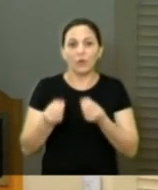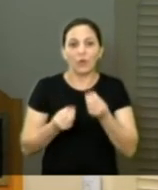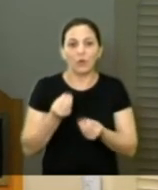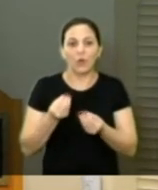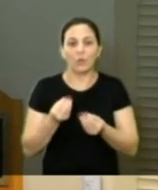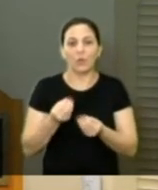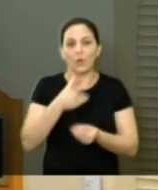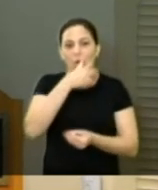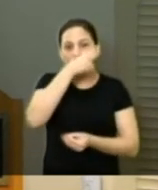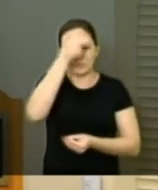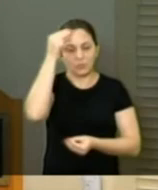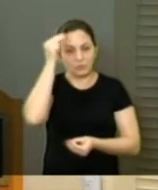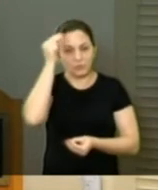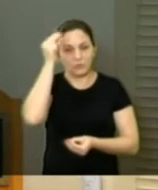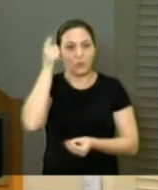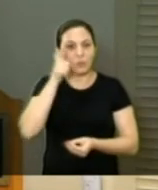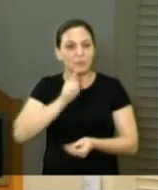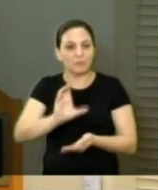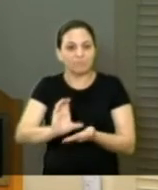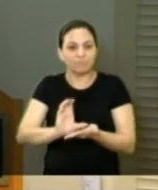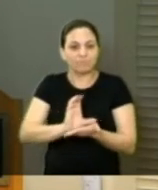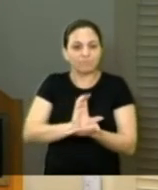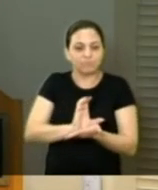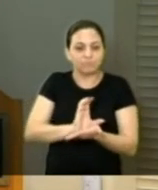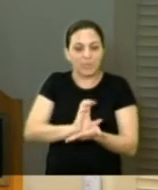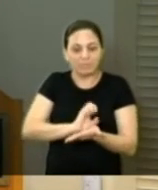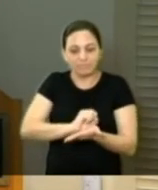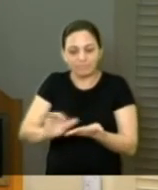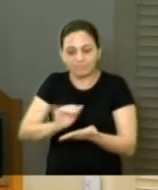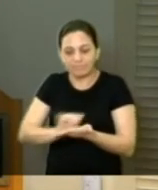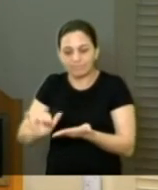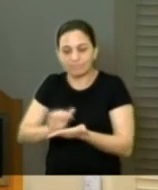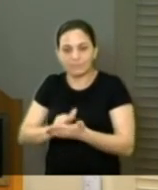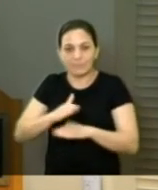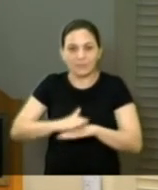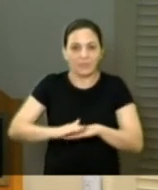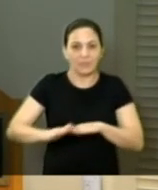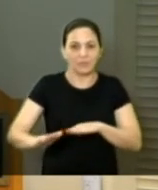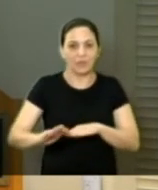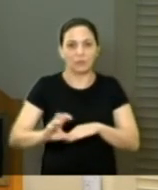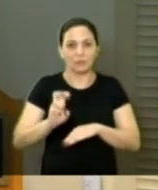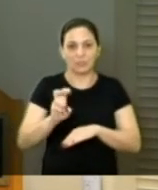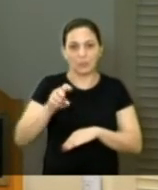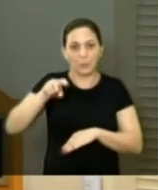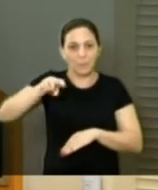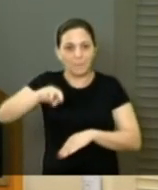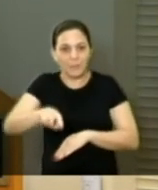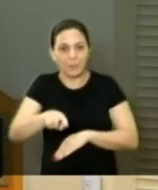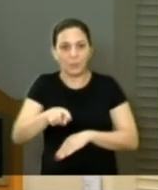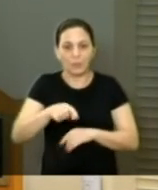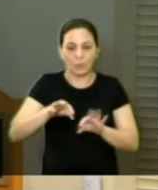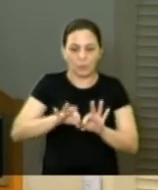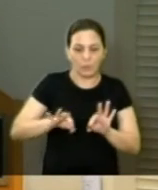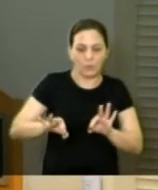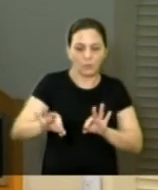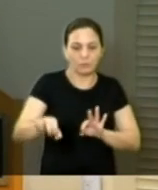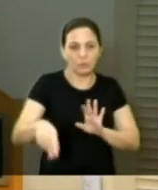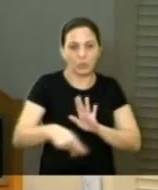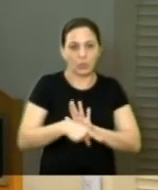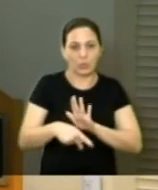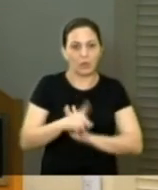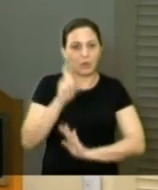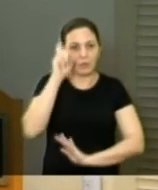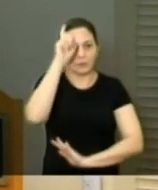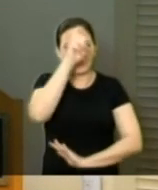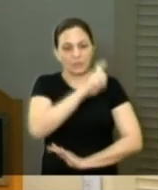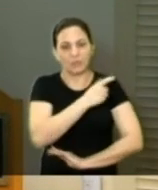o executivo pode tirar esses recursos para atender toda essa demanda, né? É o que é a dificuldade